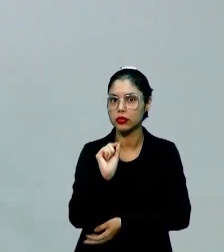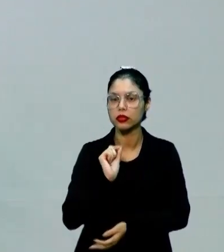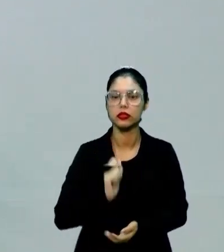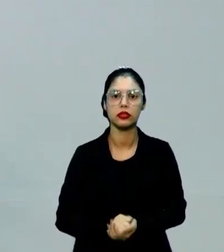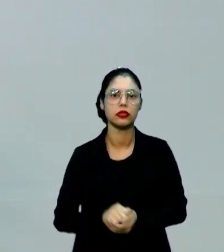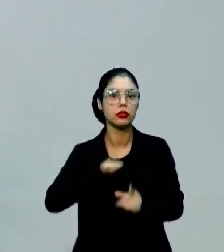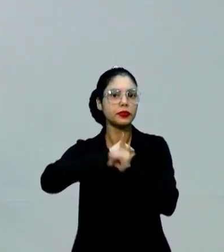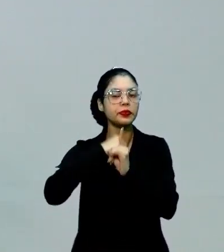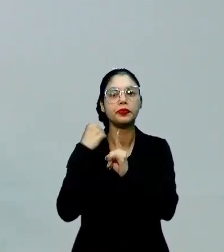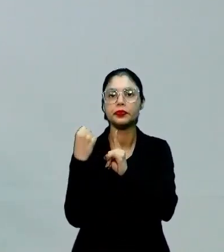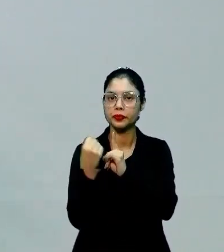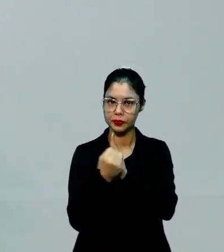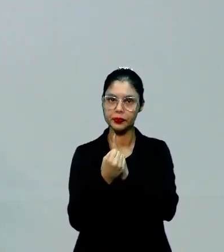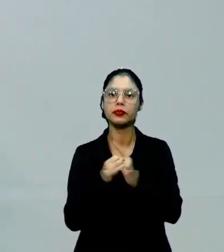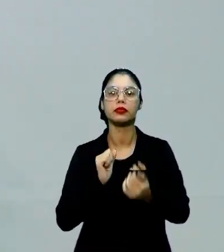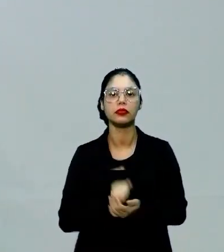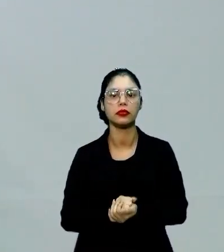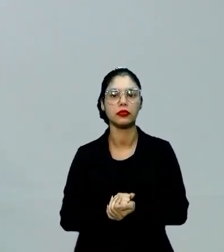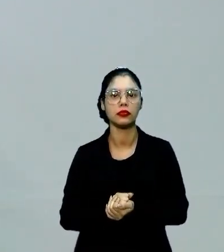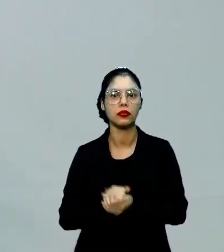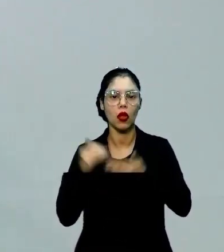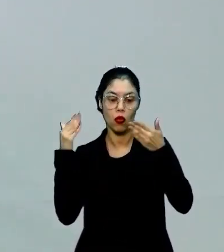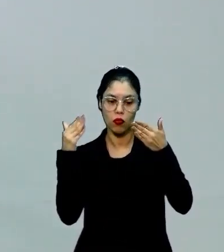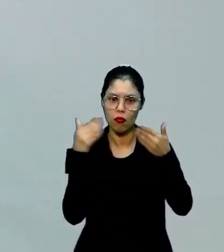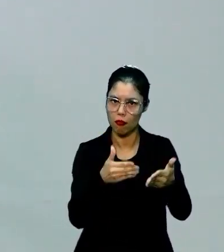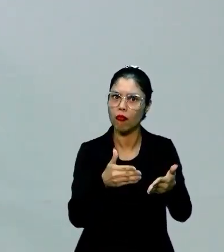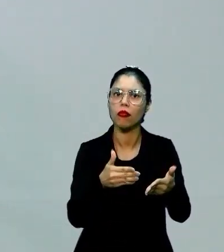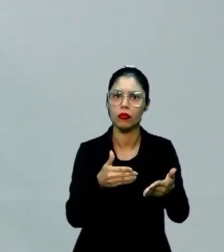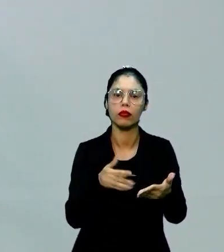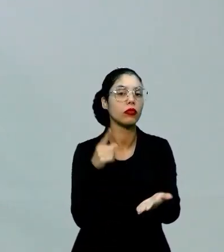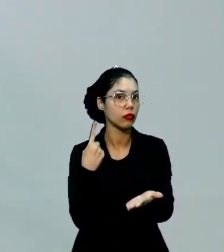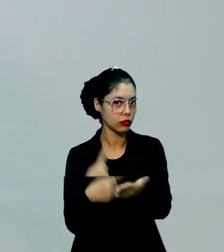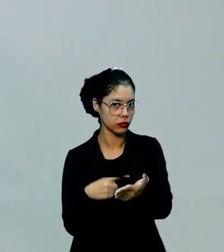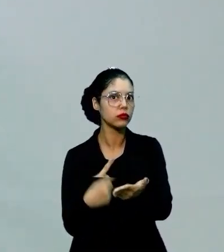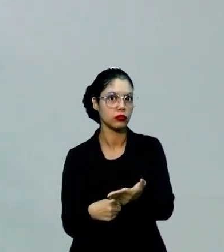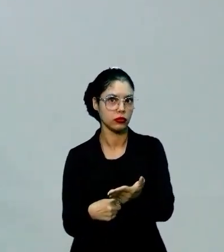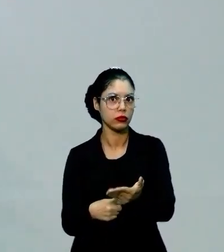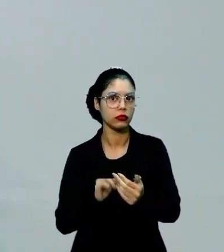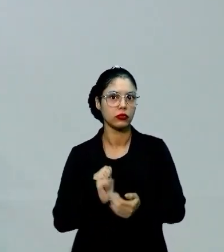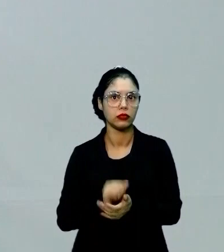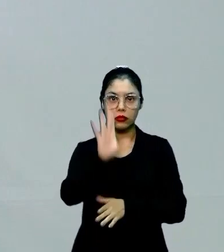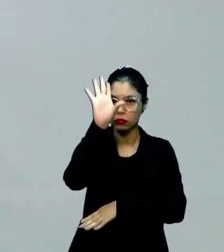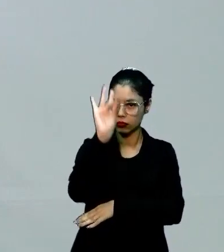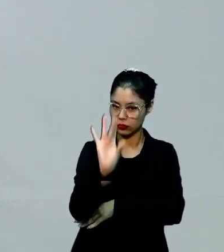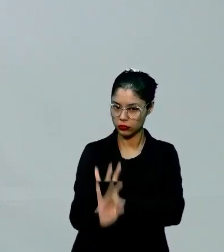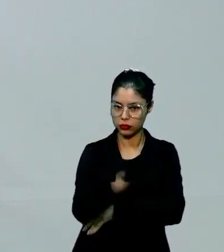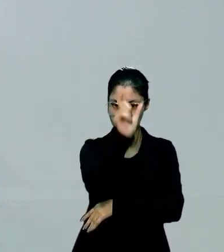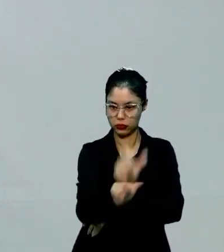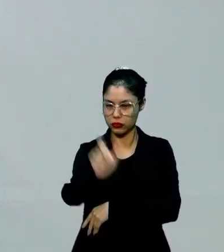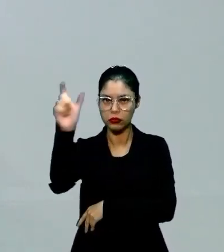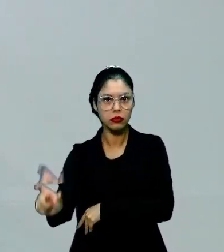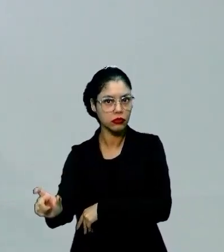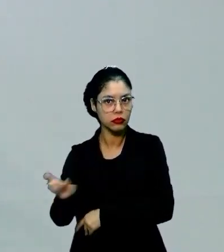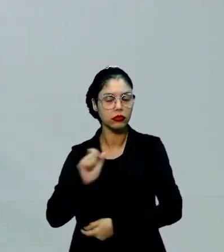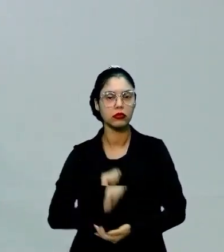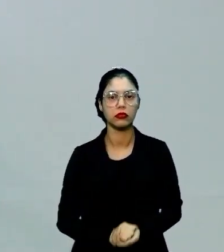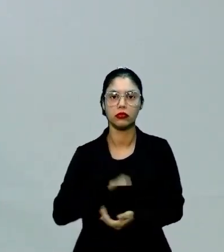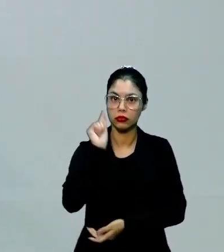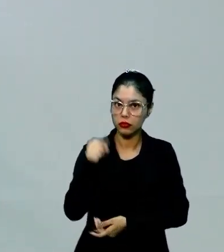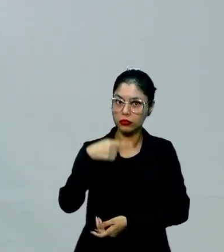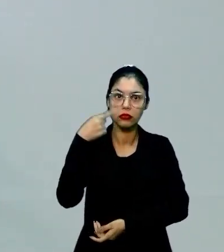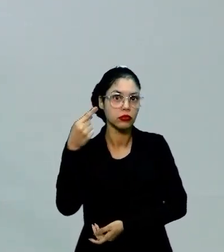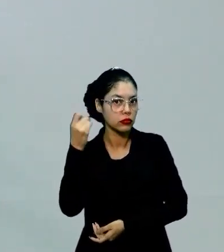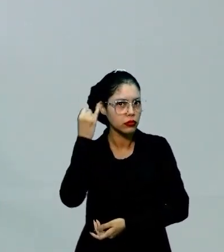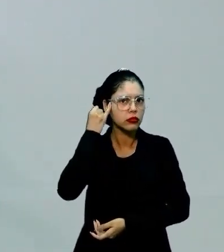a sociedade, ela determina as condições para cada indivíduo. É aquela